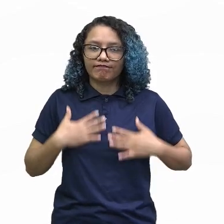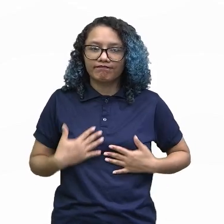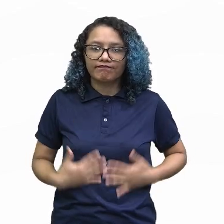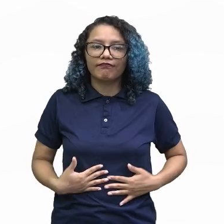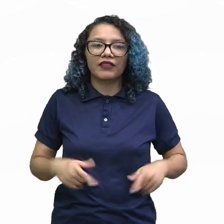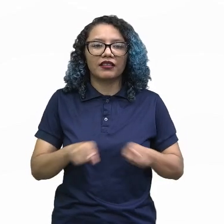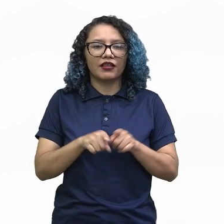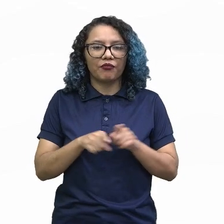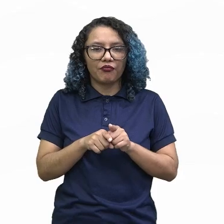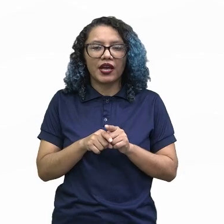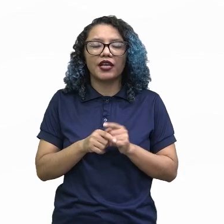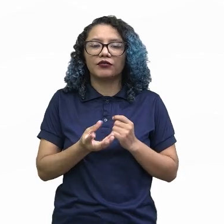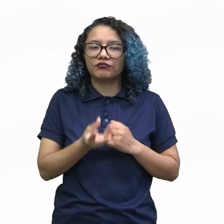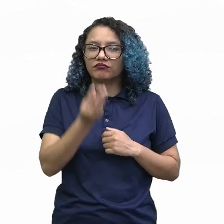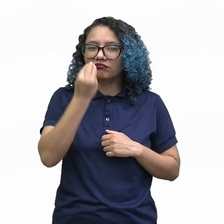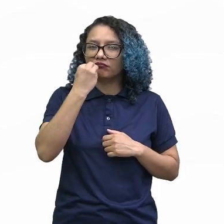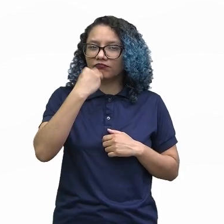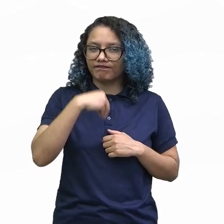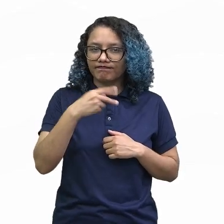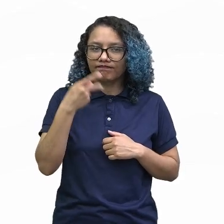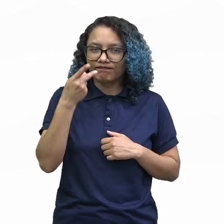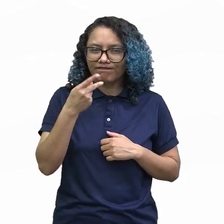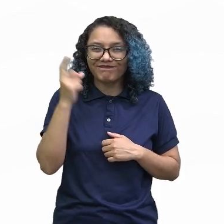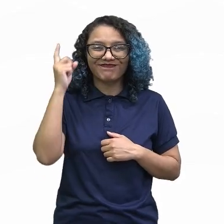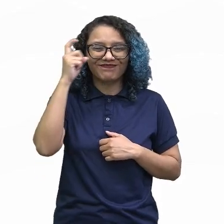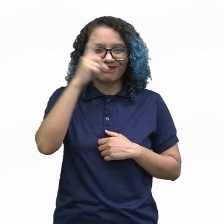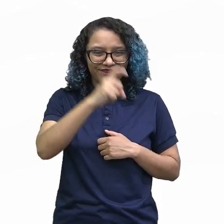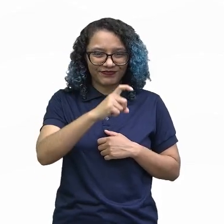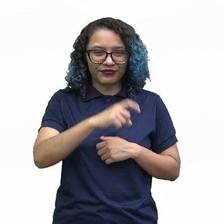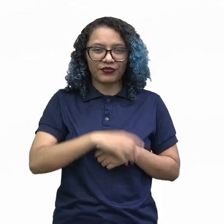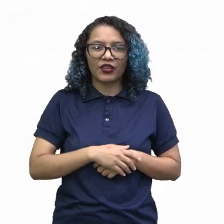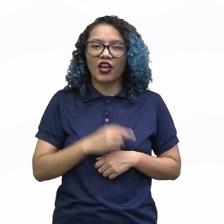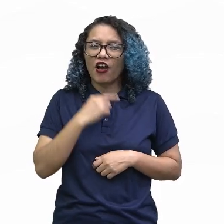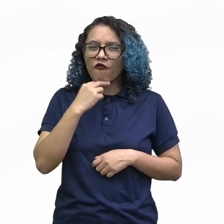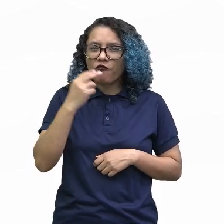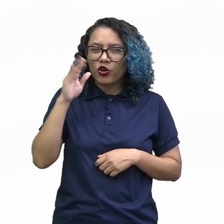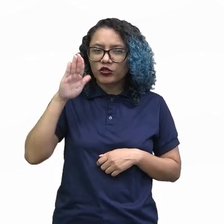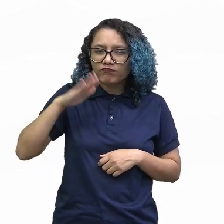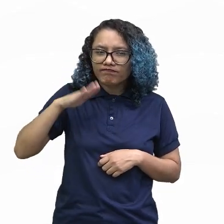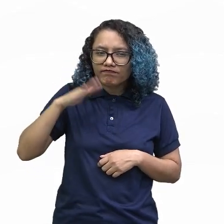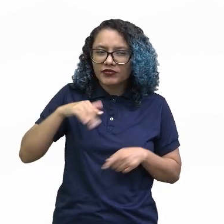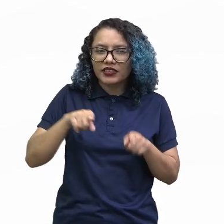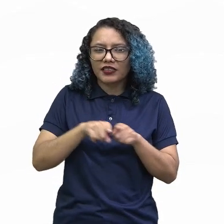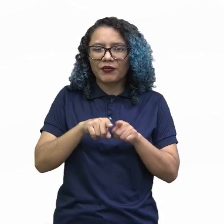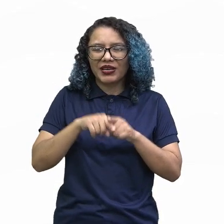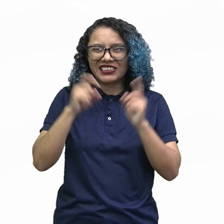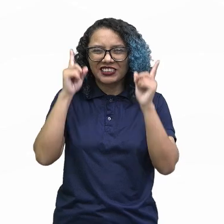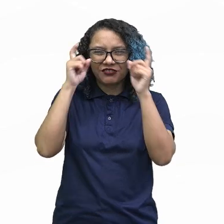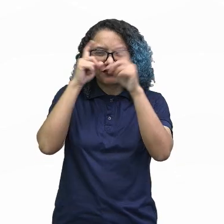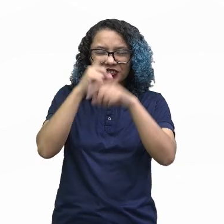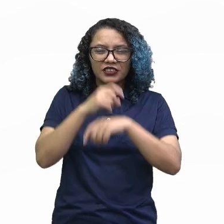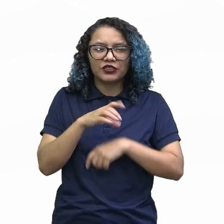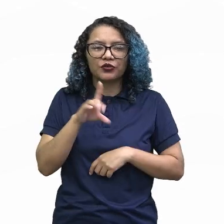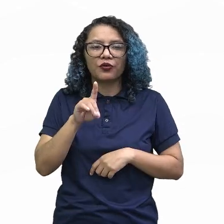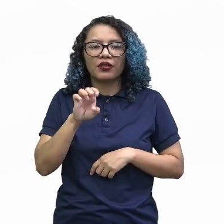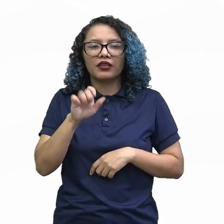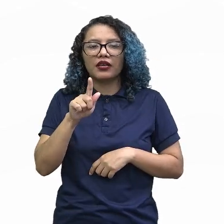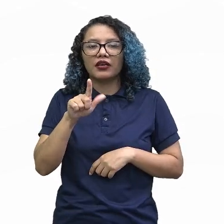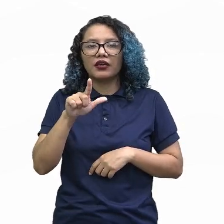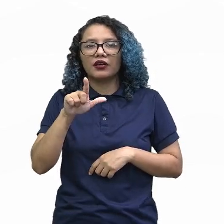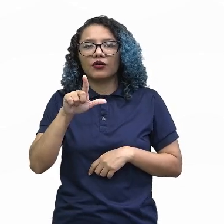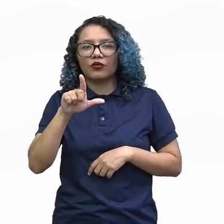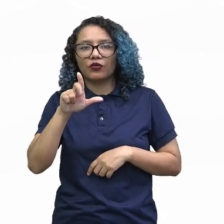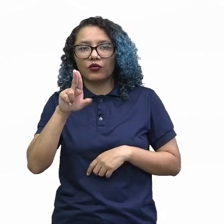para engolir e falar, né, com a voz baixa e dificuldade na deglutição, né, quando a gente fala da deglutição, é